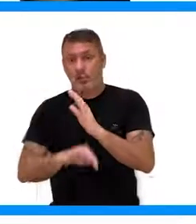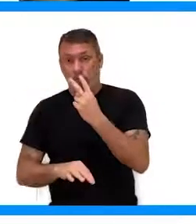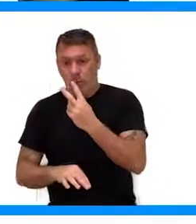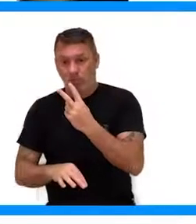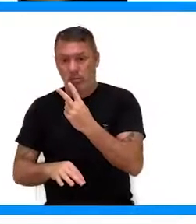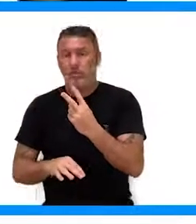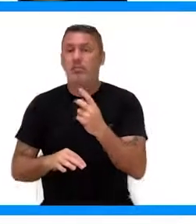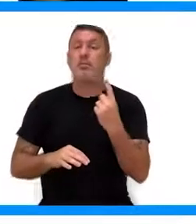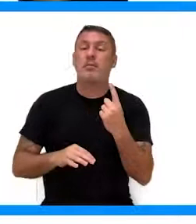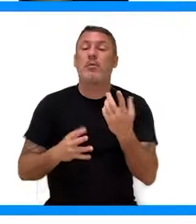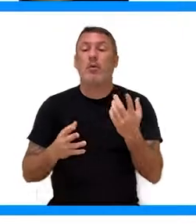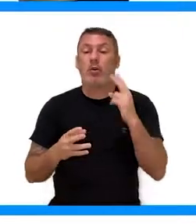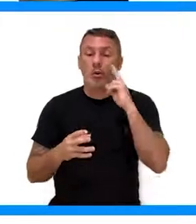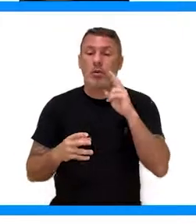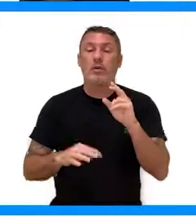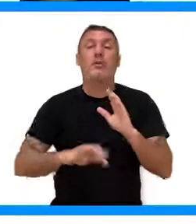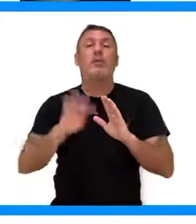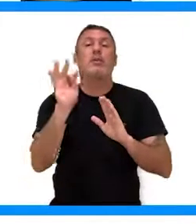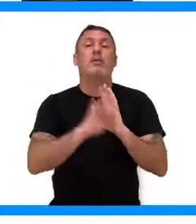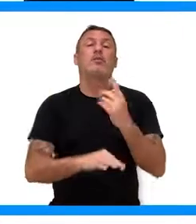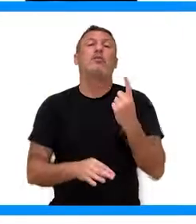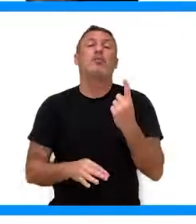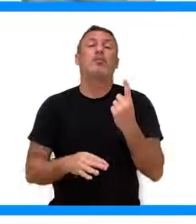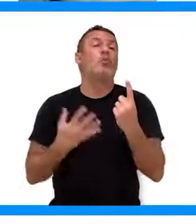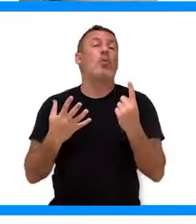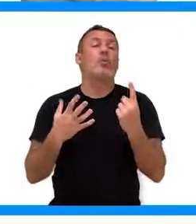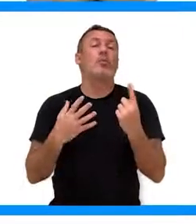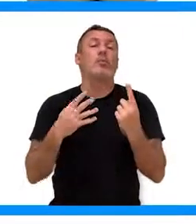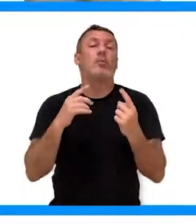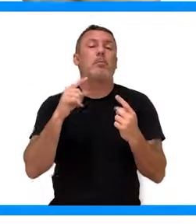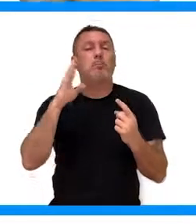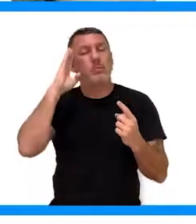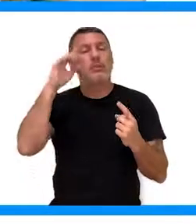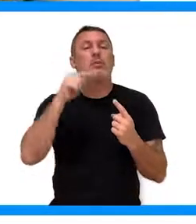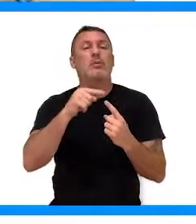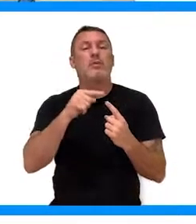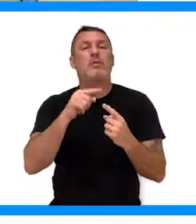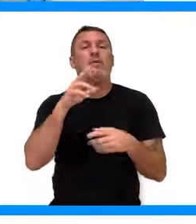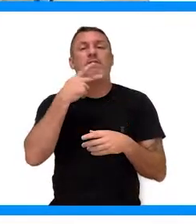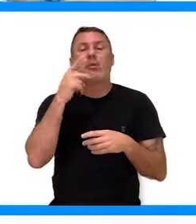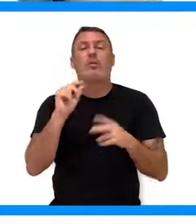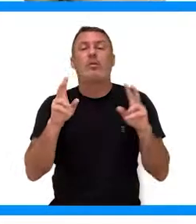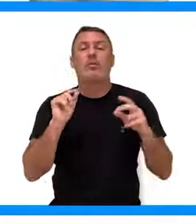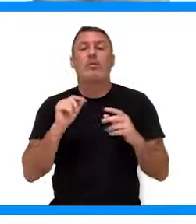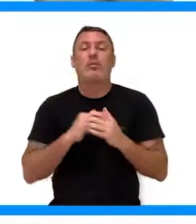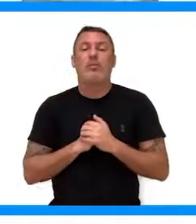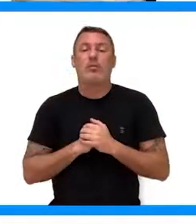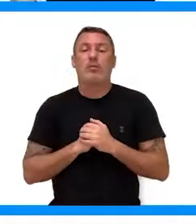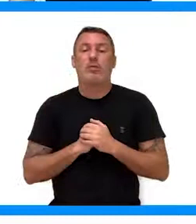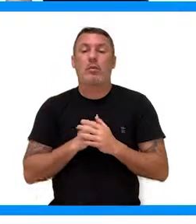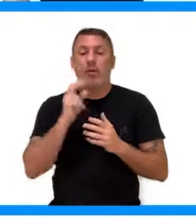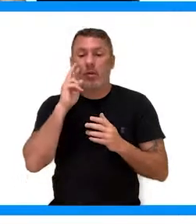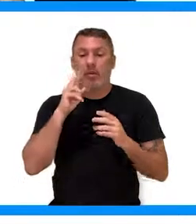texto 2. Vamos lá, então? Primeiro, no texto 1, o que nós temos que destacar